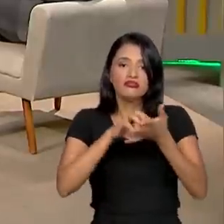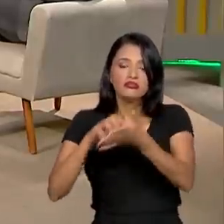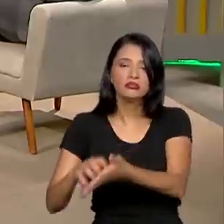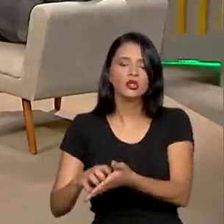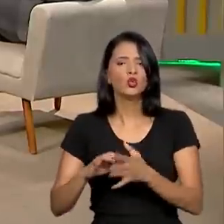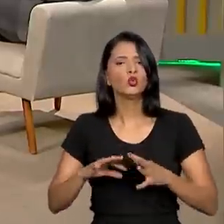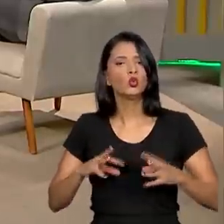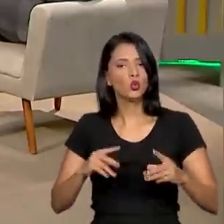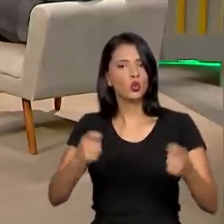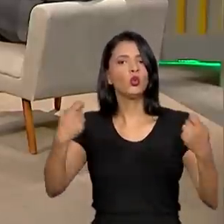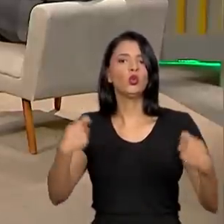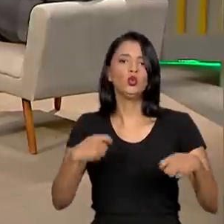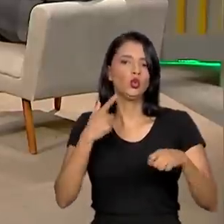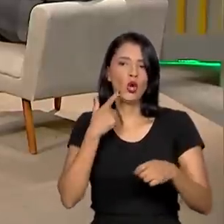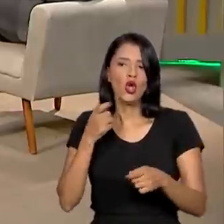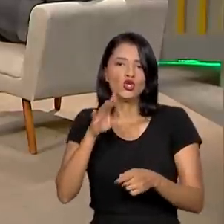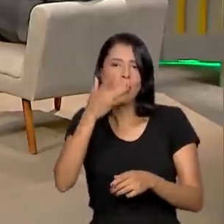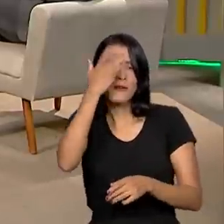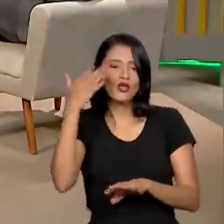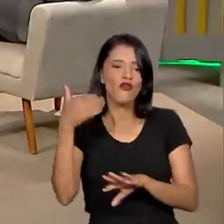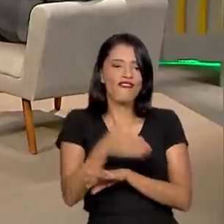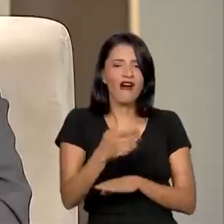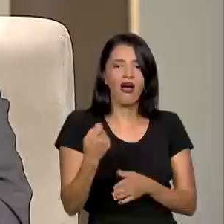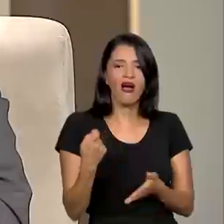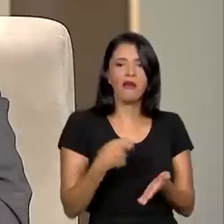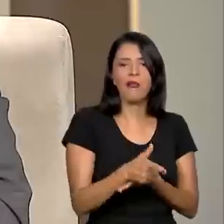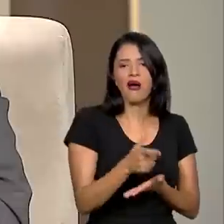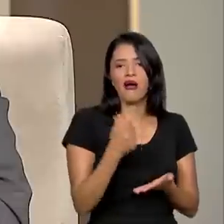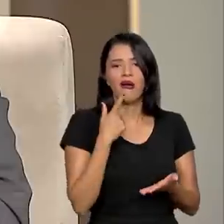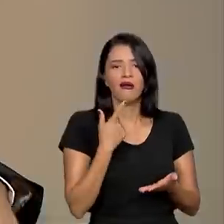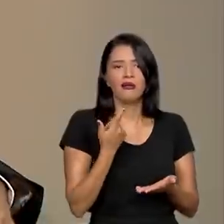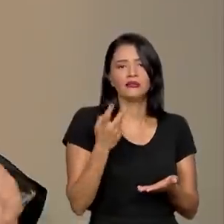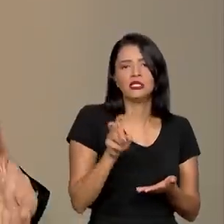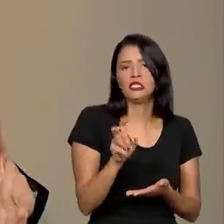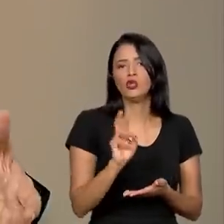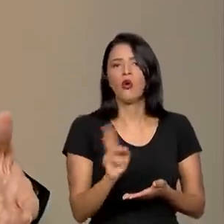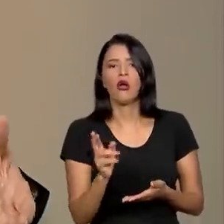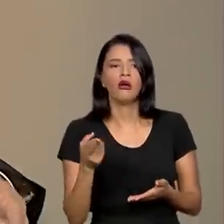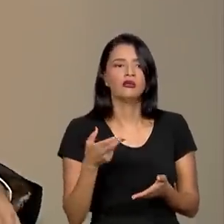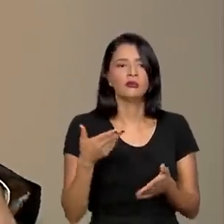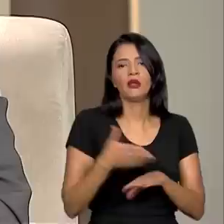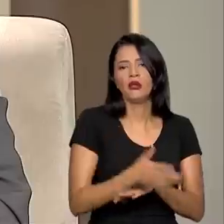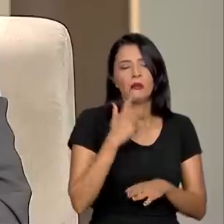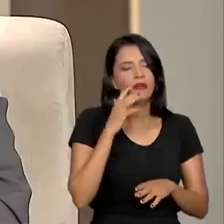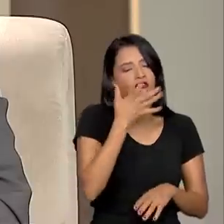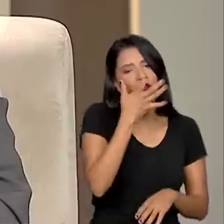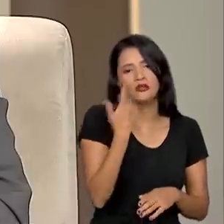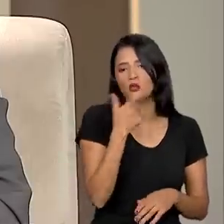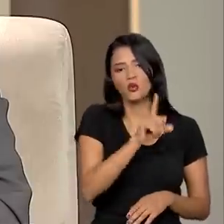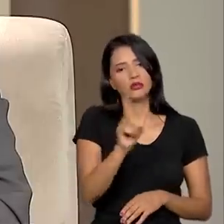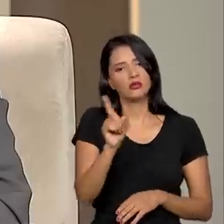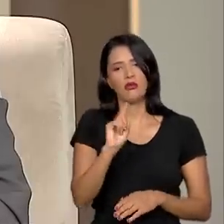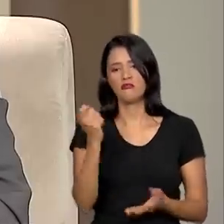uma receita de bilheteria incapaz de gerir. A manutenção das obras do museu? Tudo.